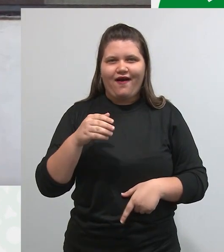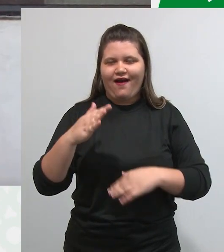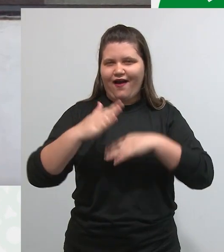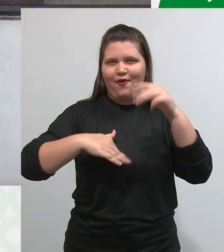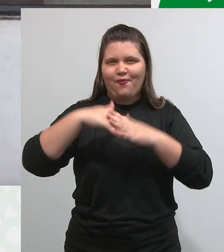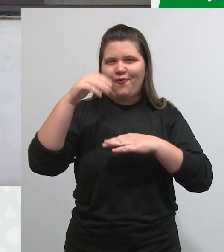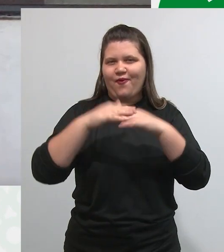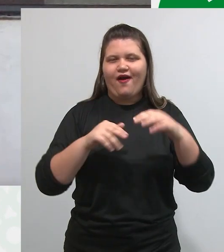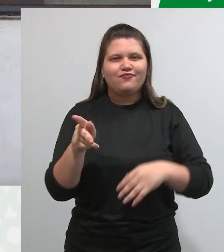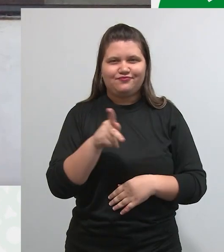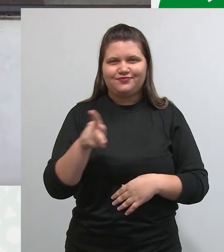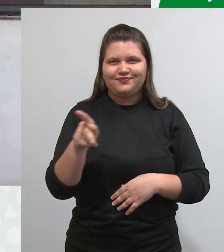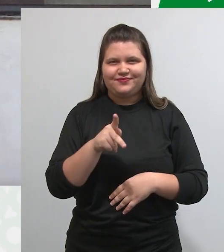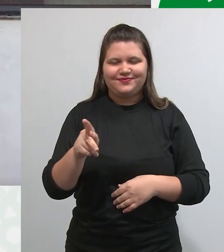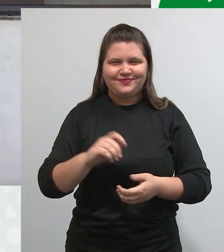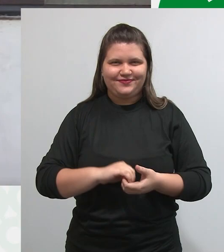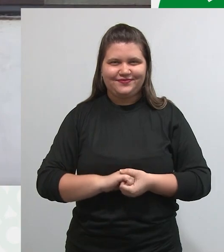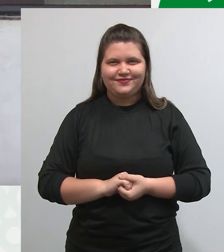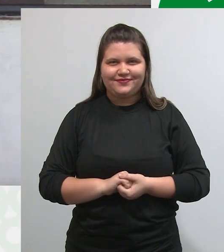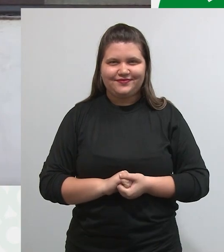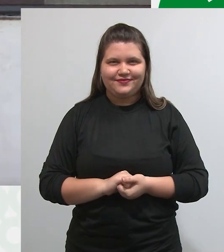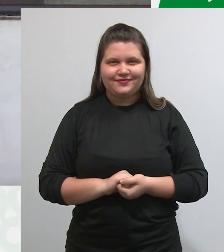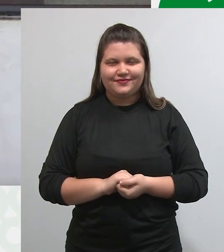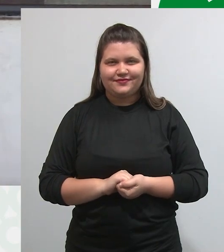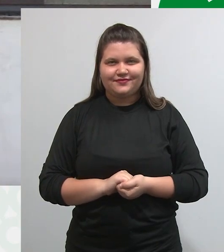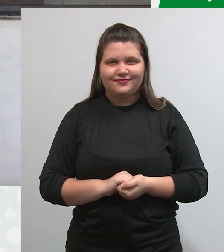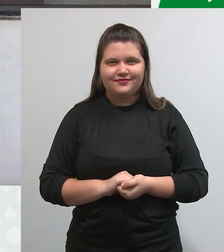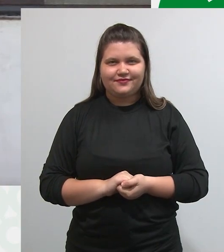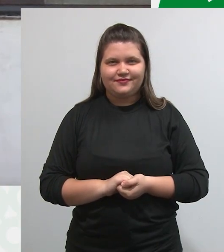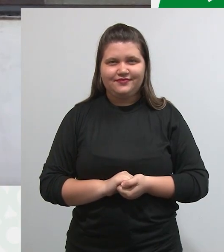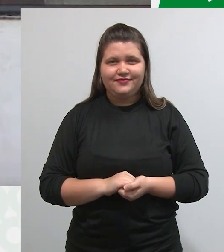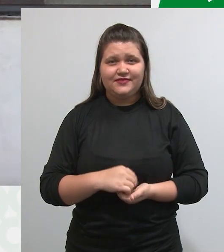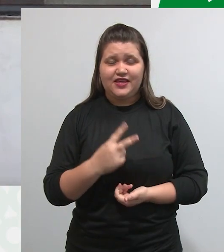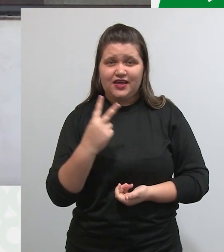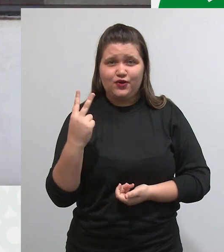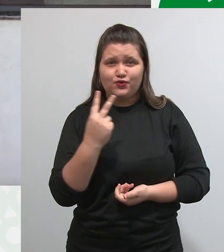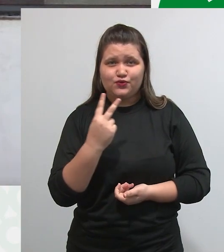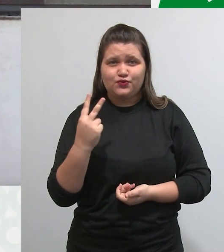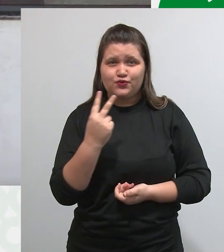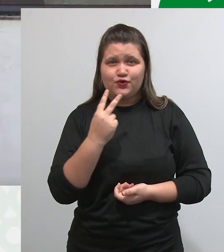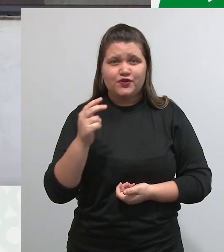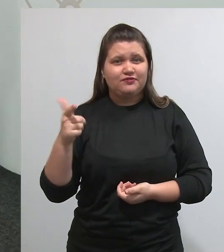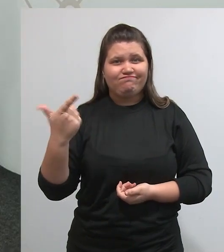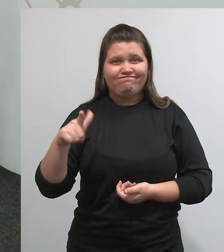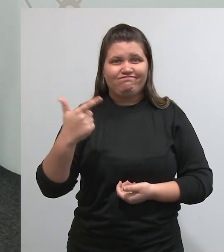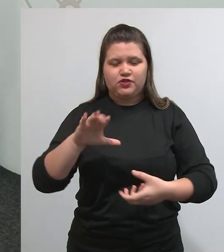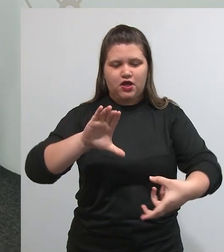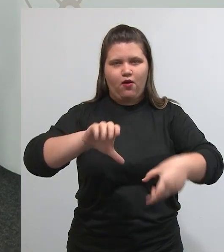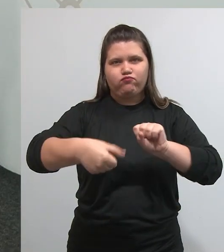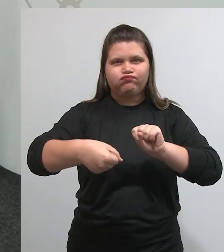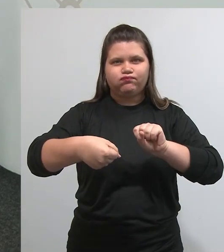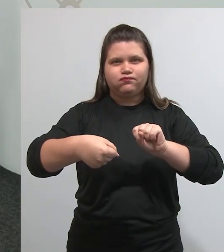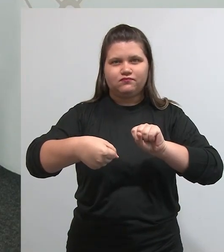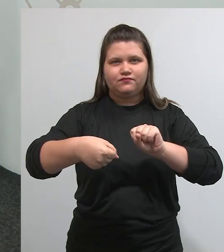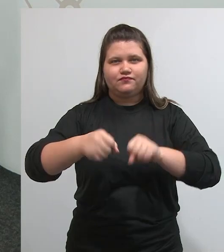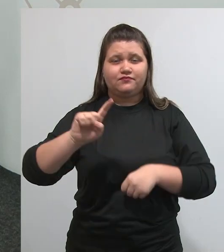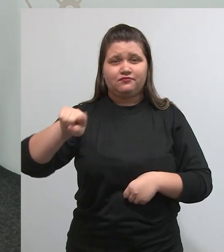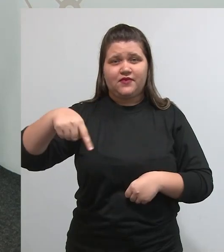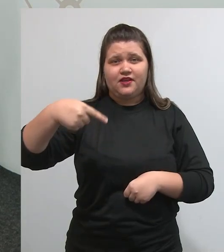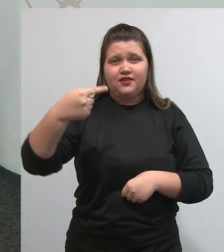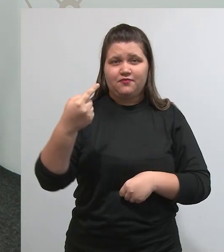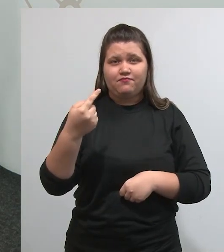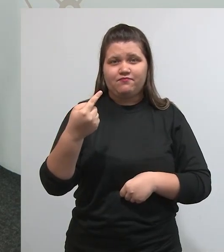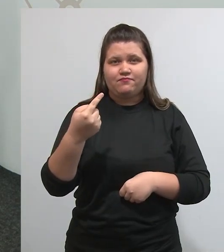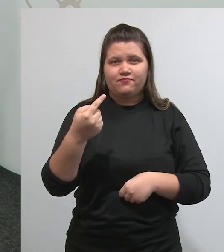educadora. Aí fui fazer o Logos 2, como eu não tinha formação, aí fui fazer o